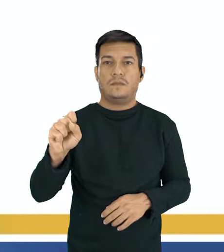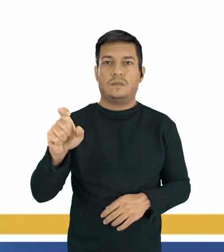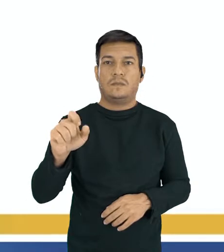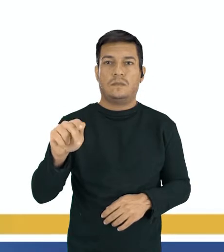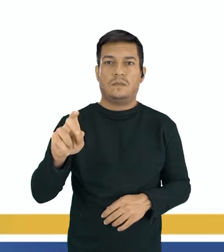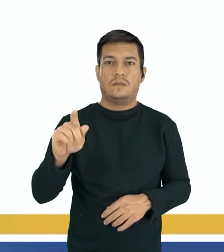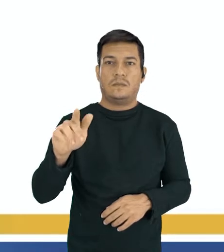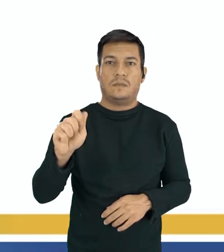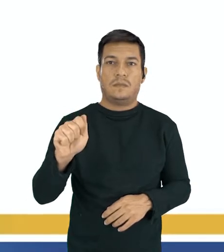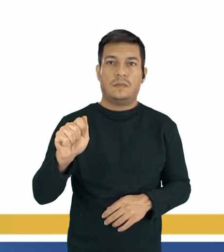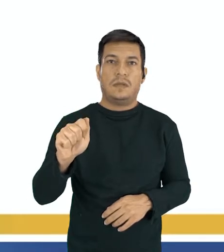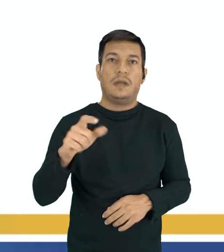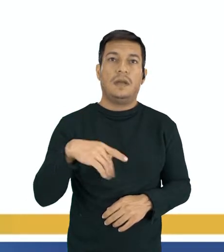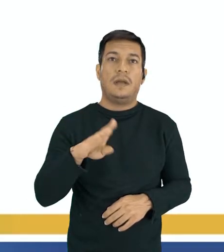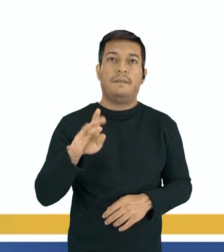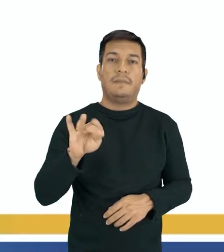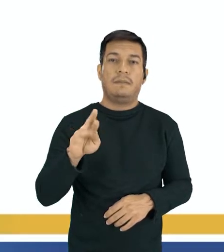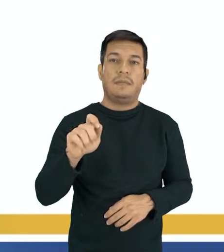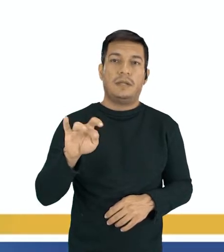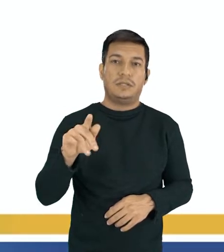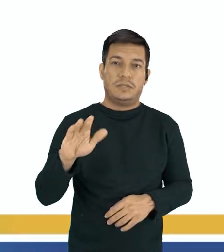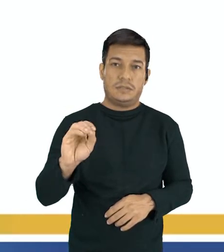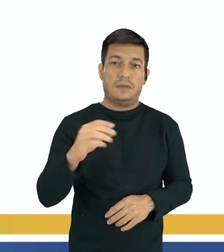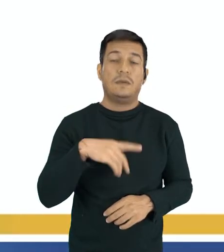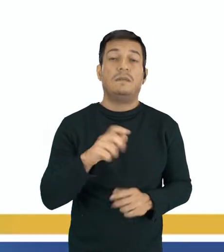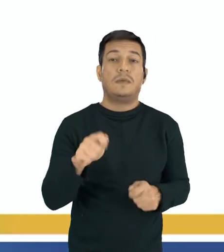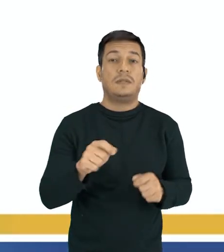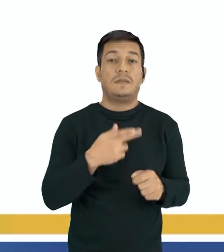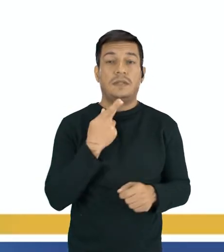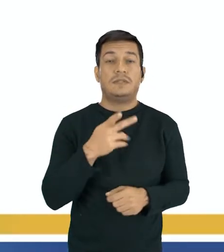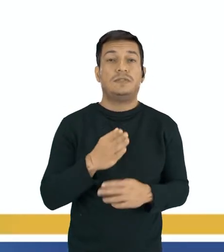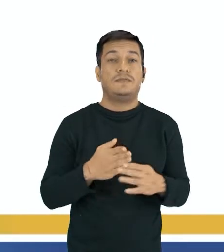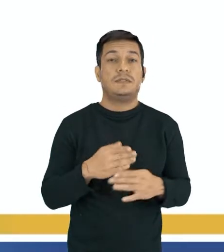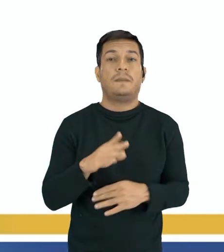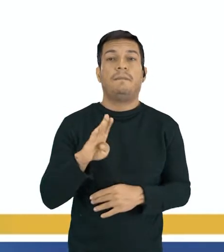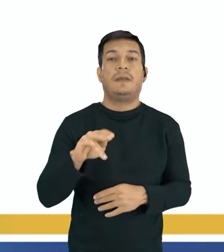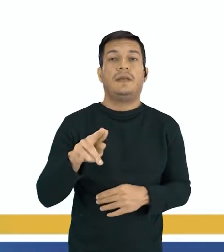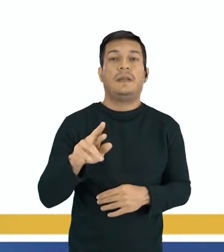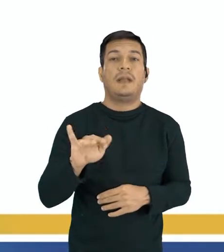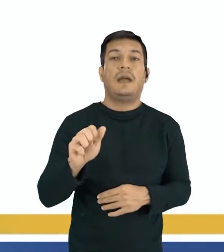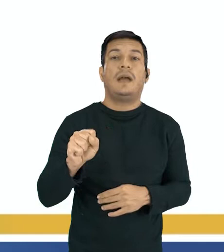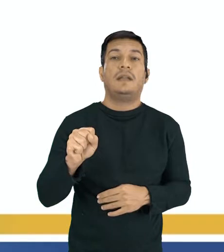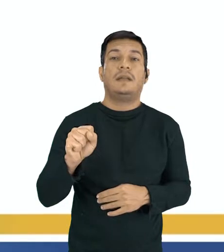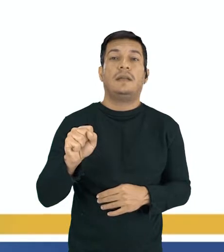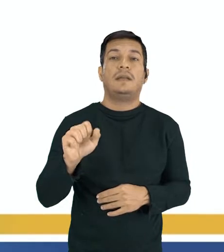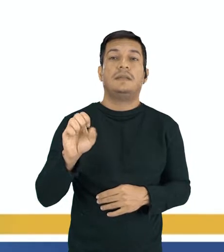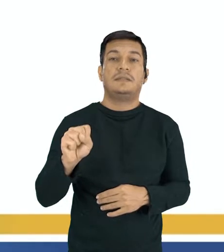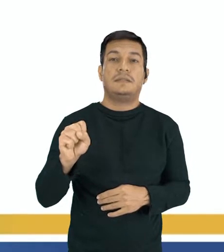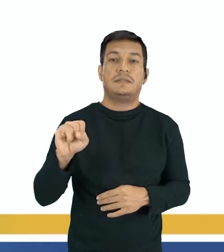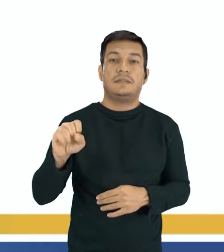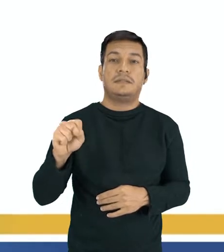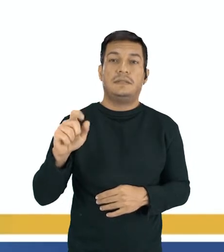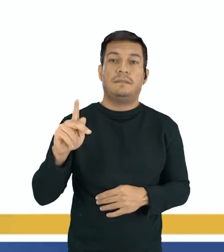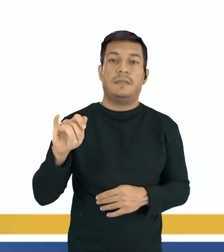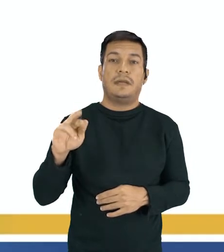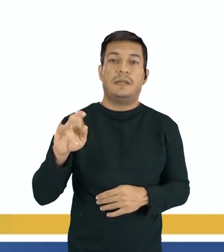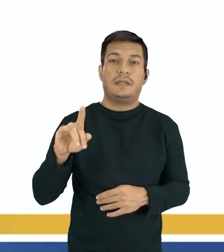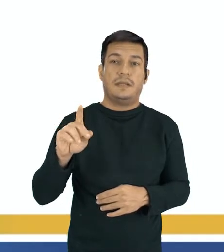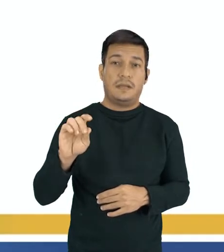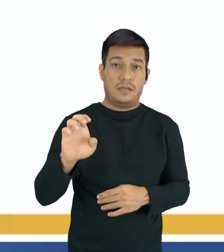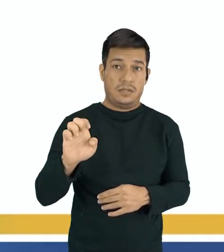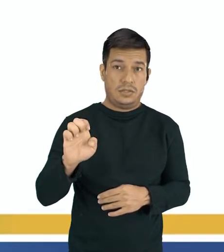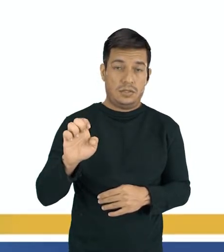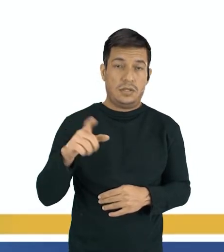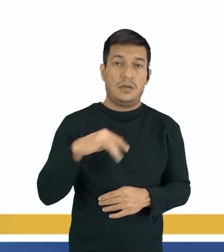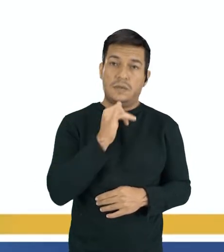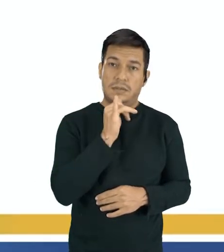bipartição. Nós também podemos chamar essa reprodução de divisão binária, cisparidade ou fissão binária. Esse é um